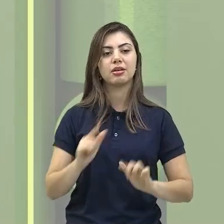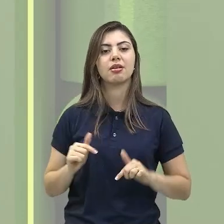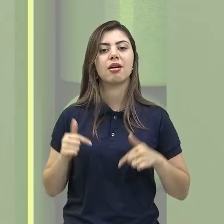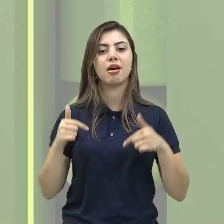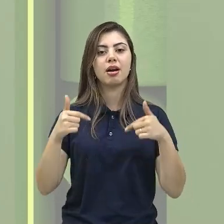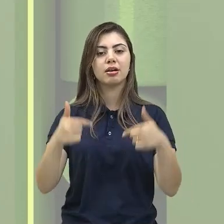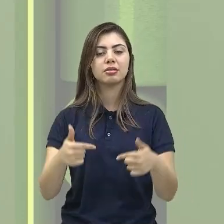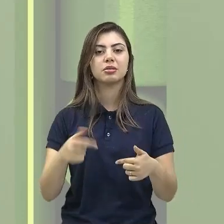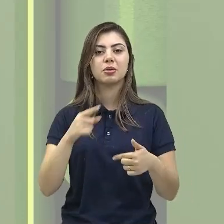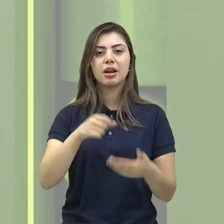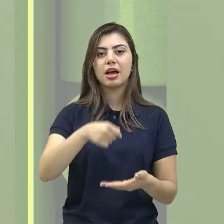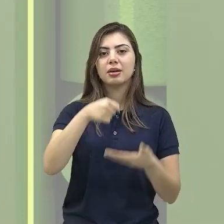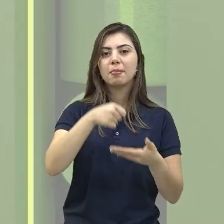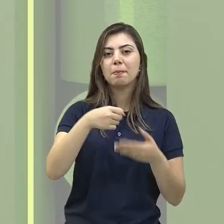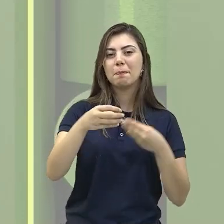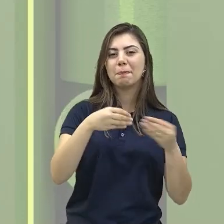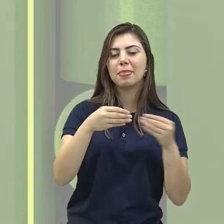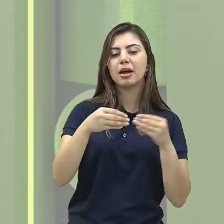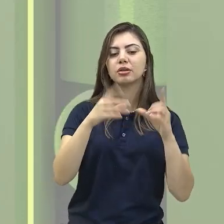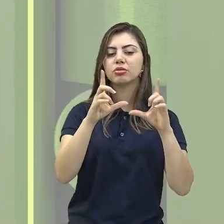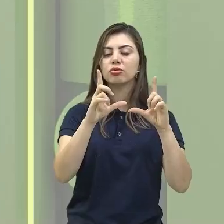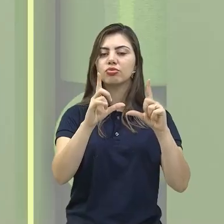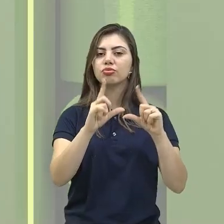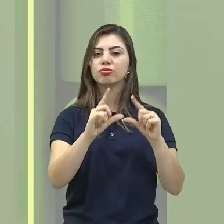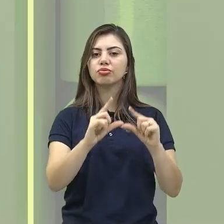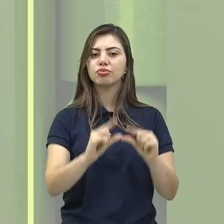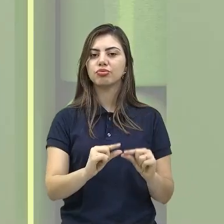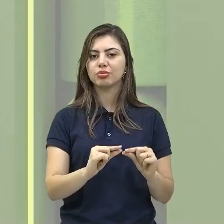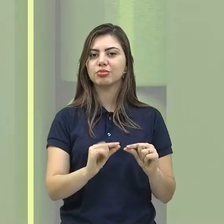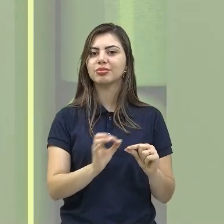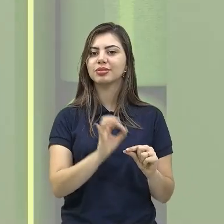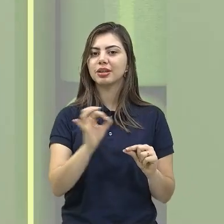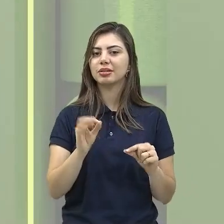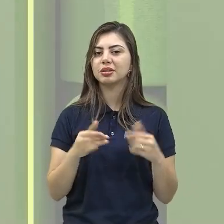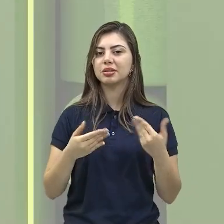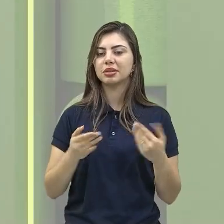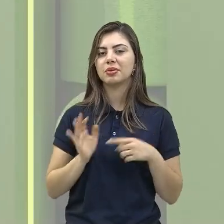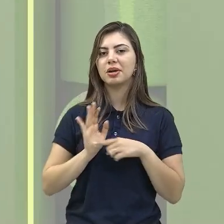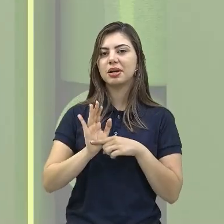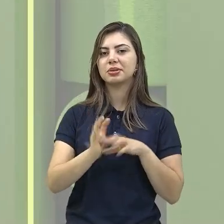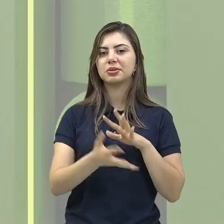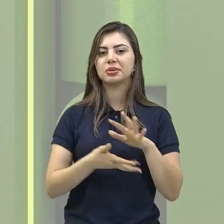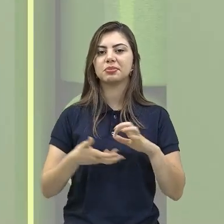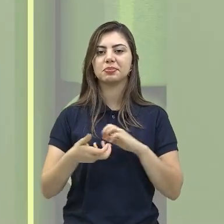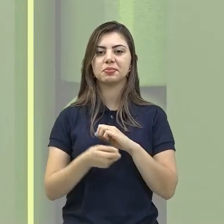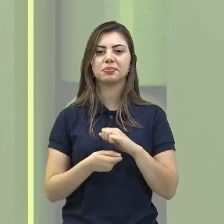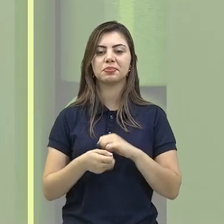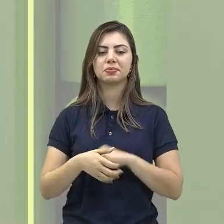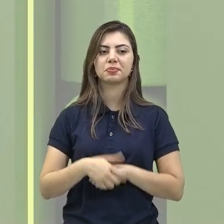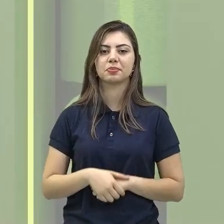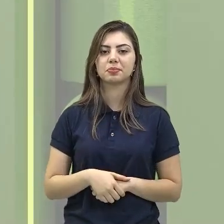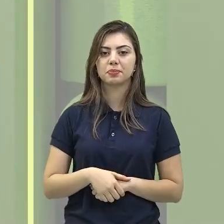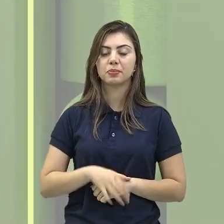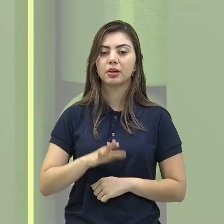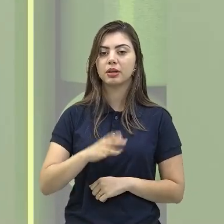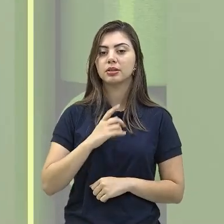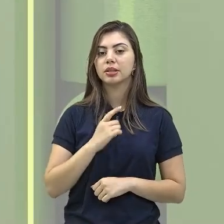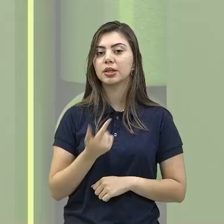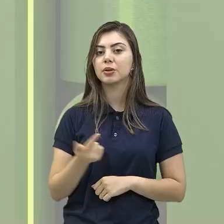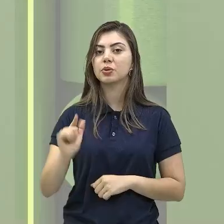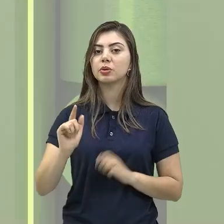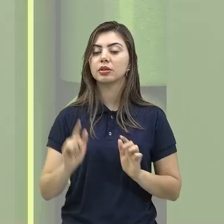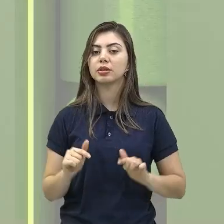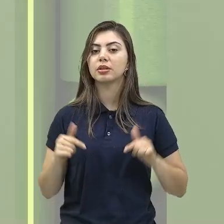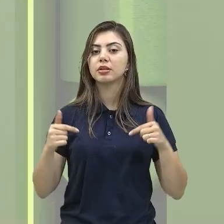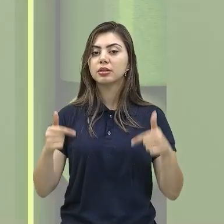dessas sacolas, elas vão se reduzindo com o tempo e assim a gente promove essa sustentabilidade. Outra coisa que vocês podem fazer é